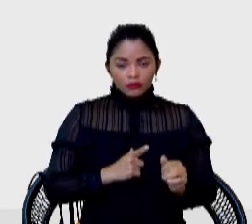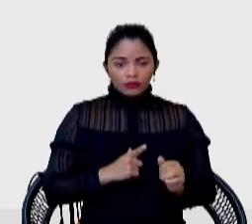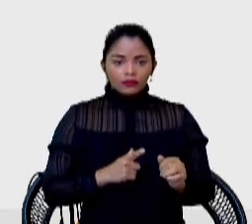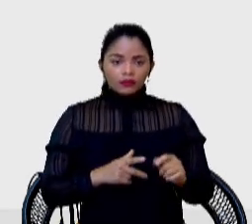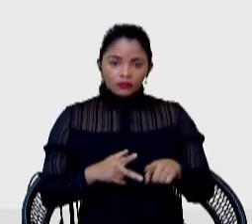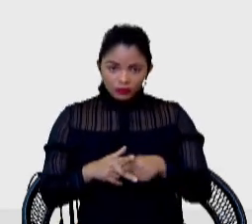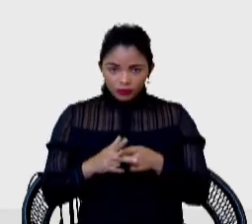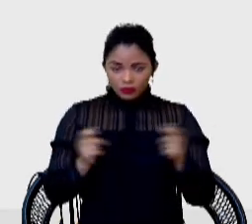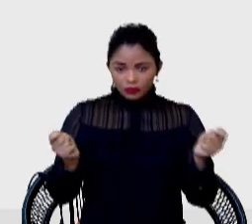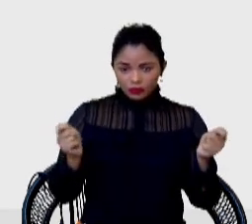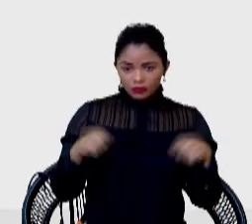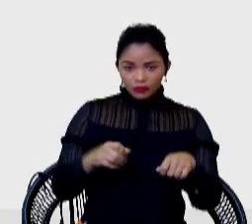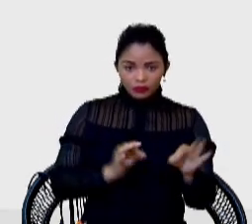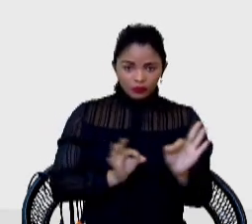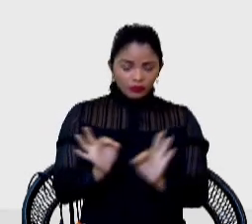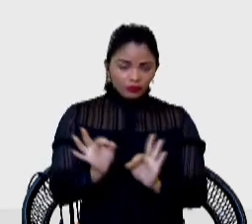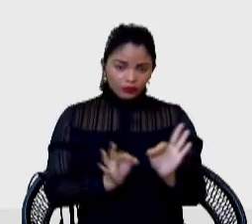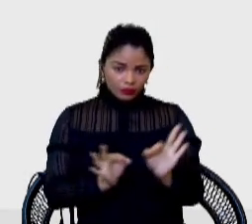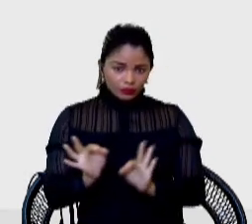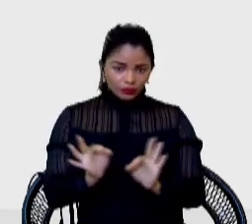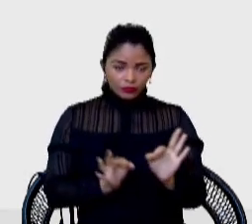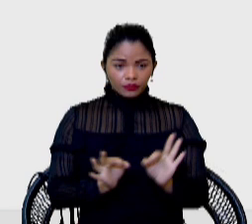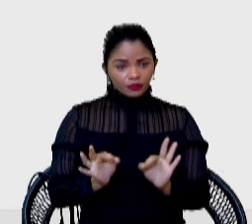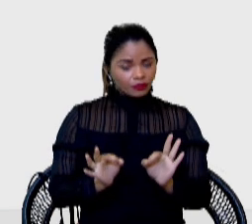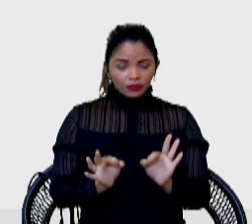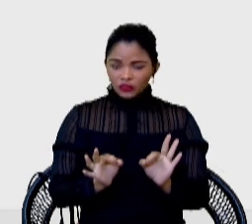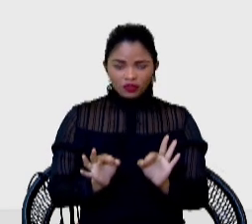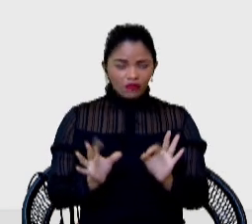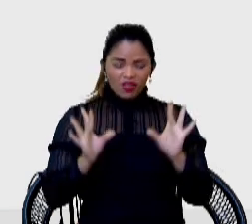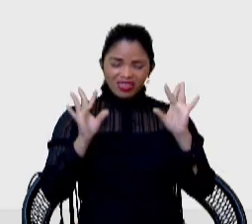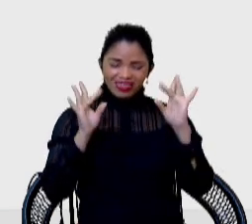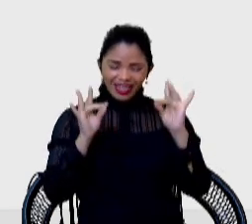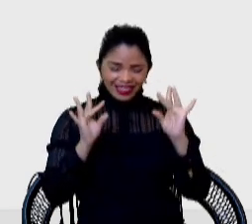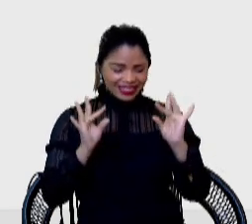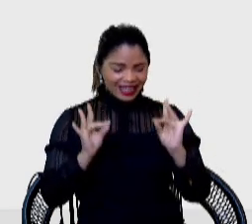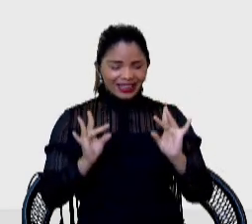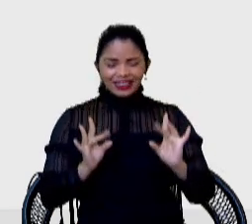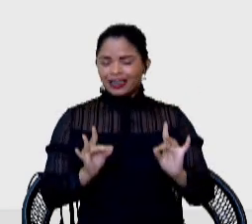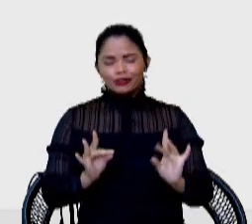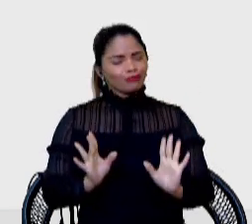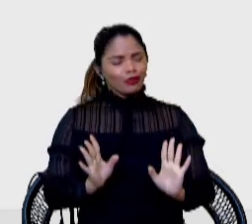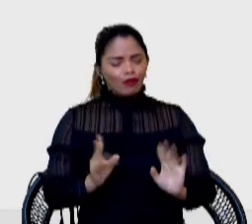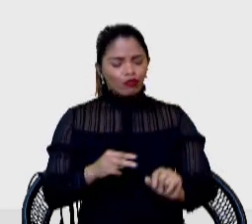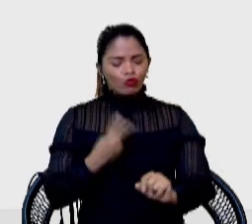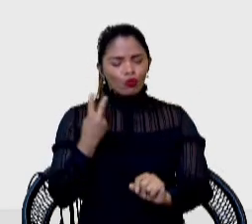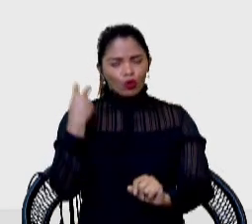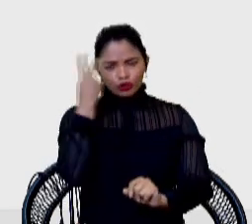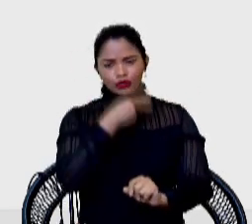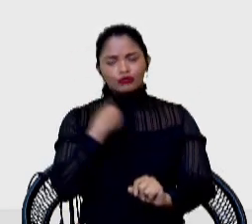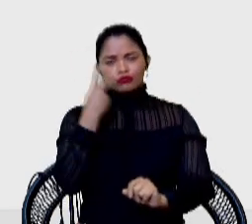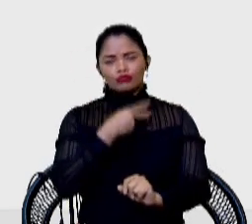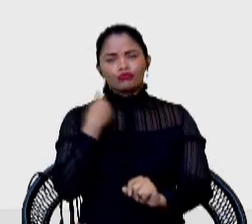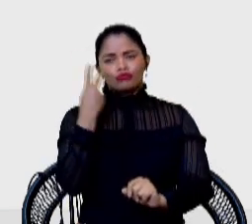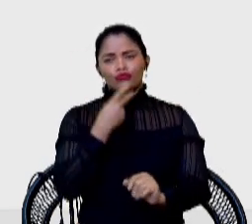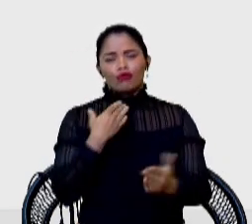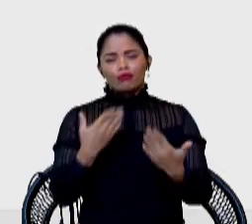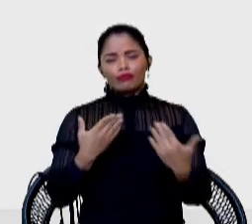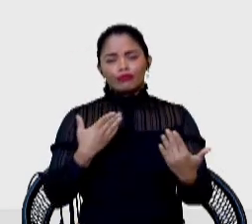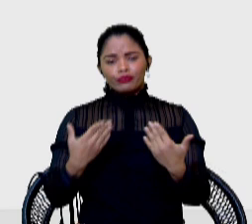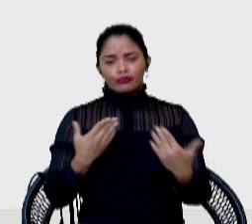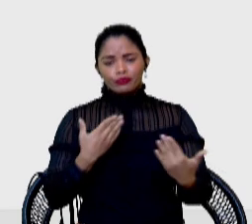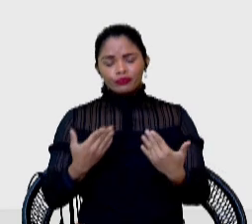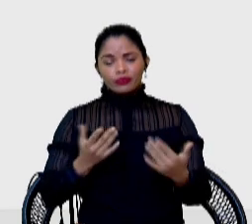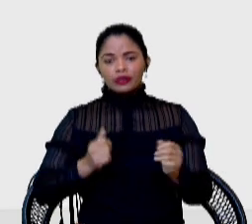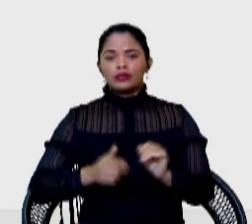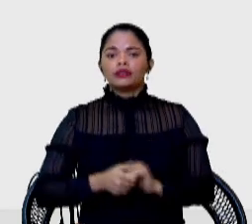onde você vai gerenciando. Eu não vou entrar dentro do detalhe, porque senão a gente vai ficar aqui umas 2 horas conversando de cada detalhe que a gente tem no gerenciador